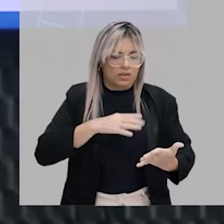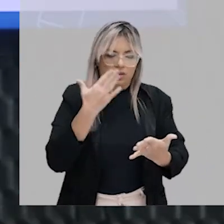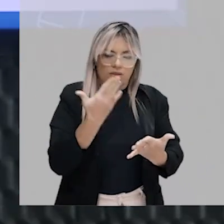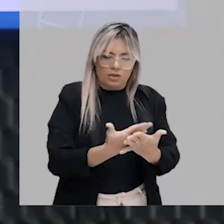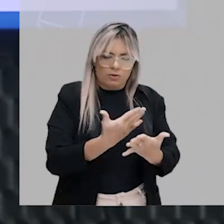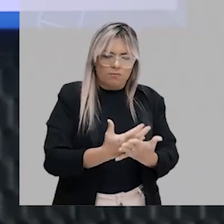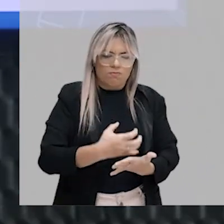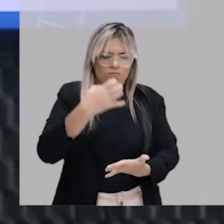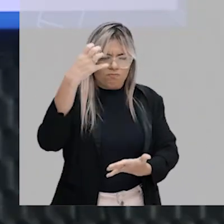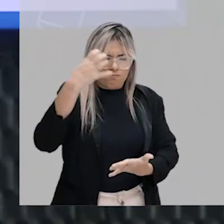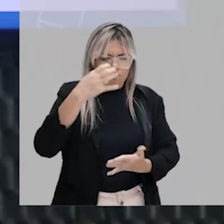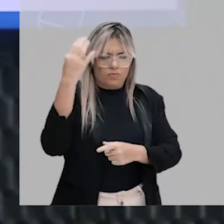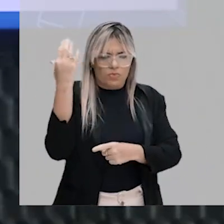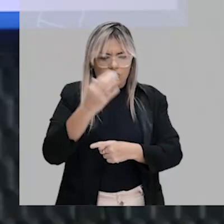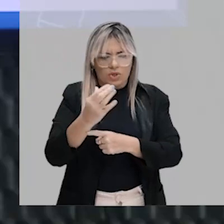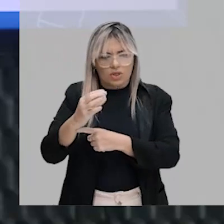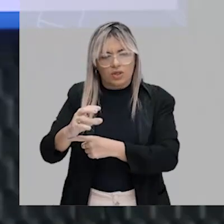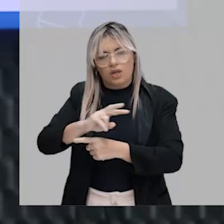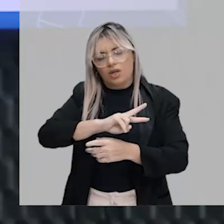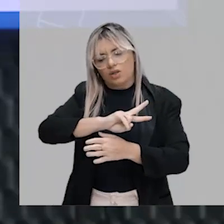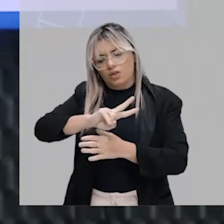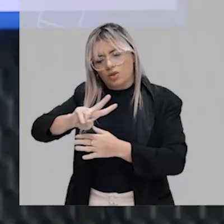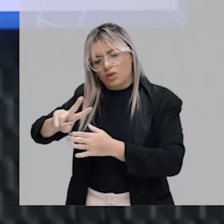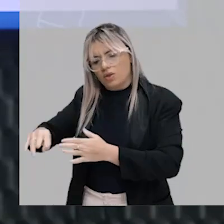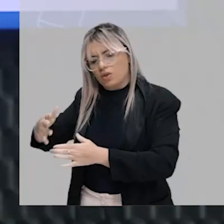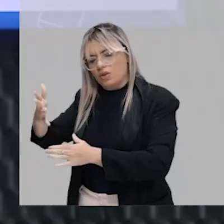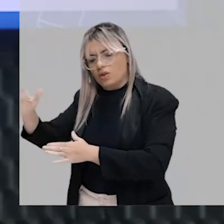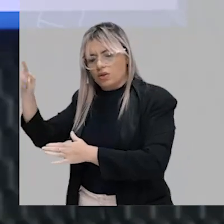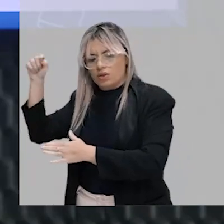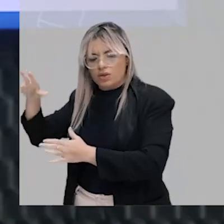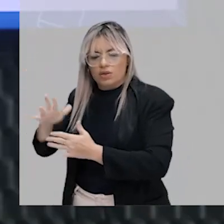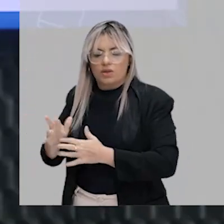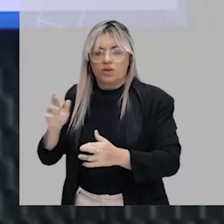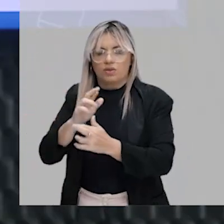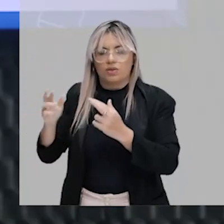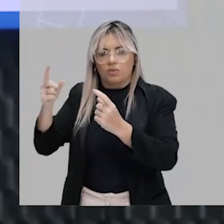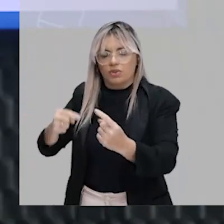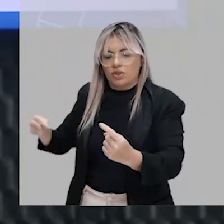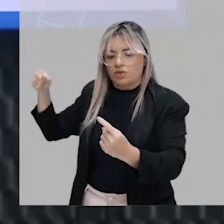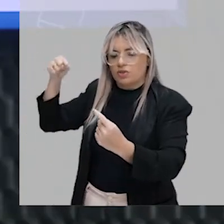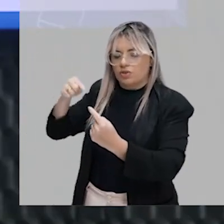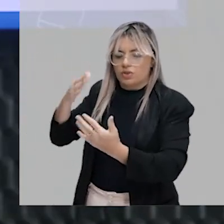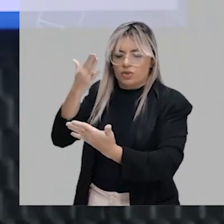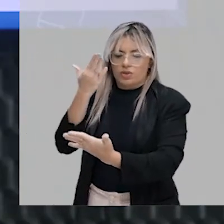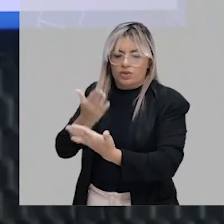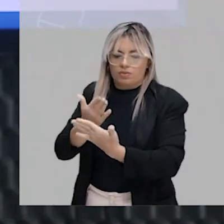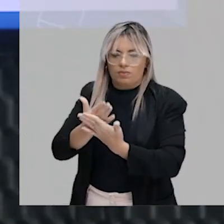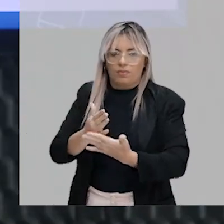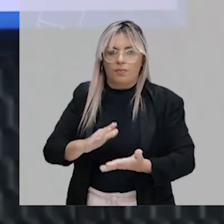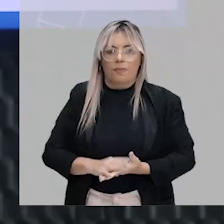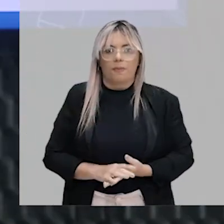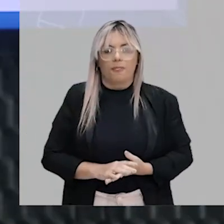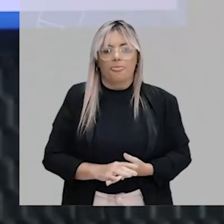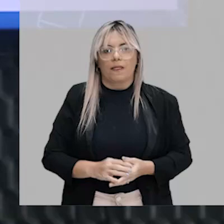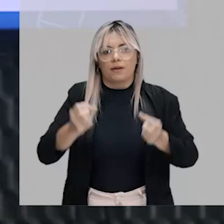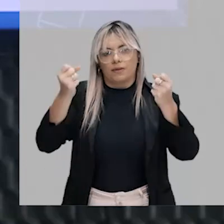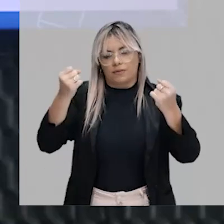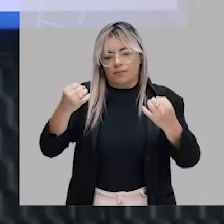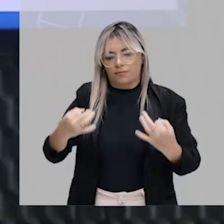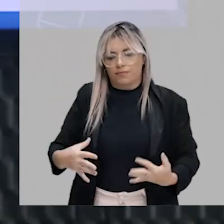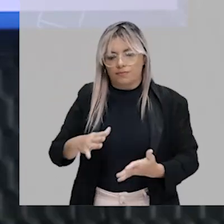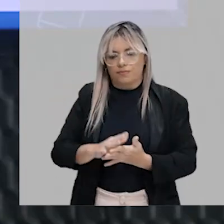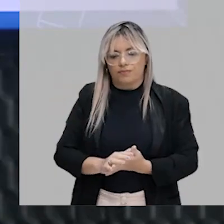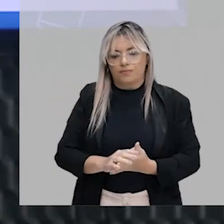científico que as demais ciências naturais tratavam seus respectivos objetos de estudo. Quando eu falo para ti